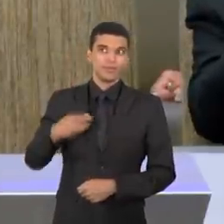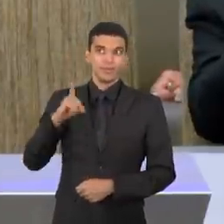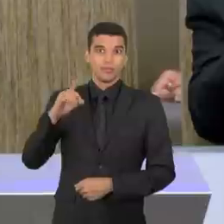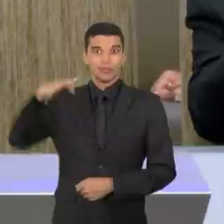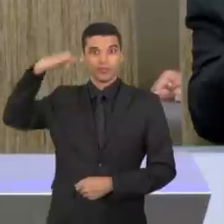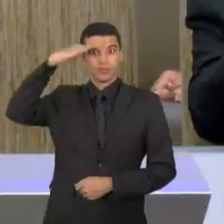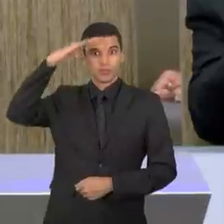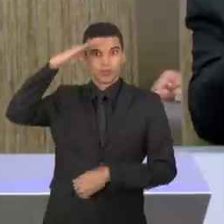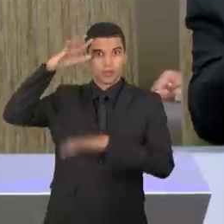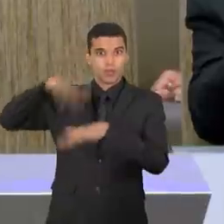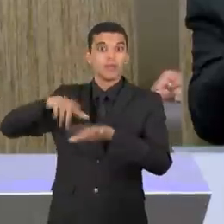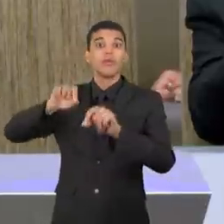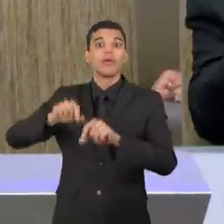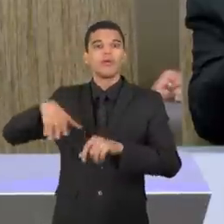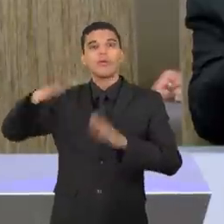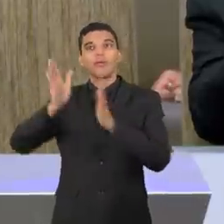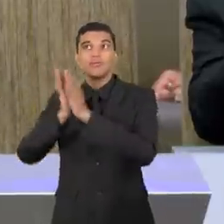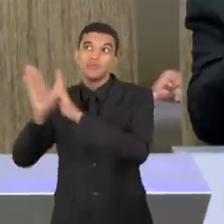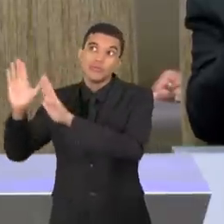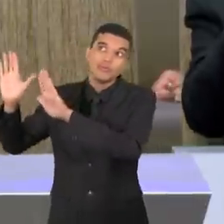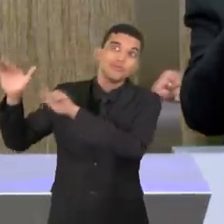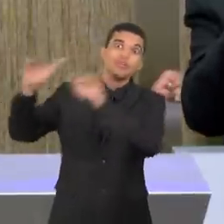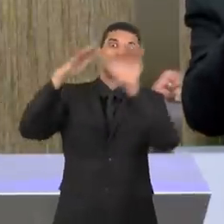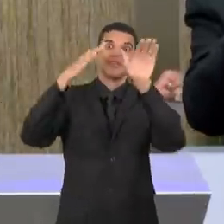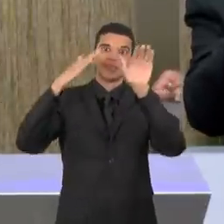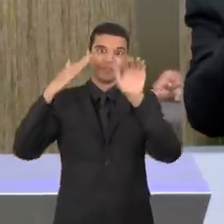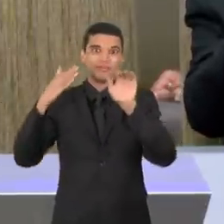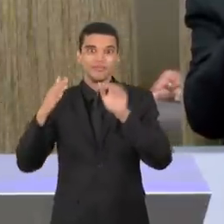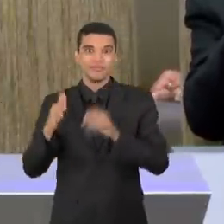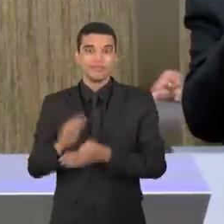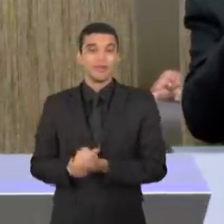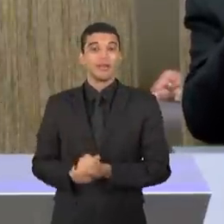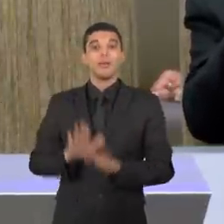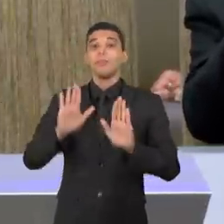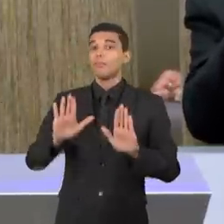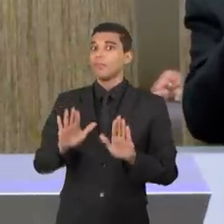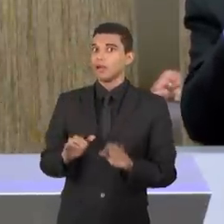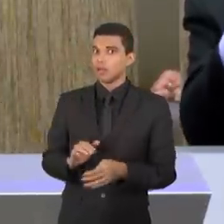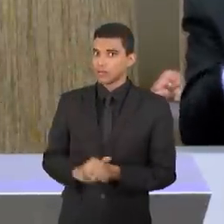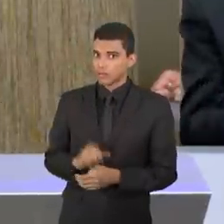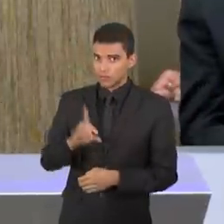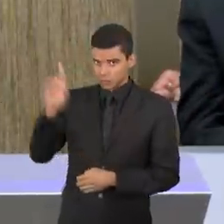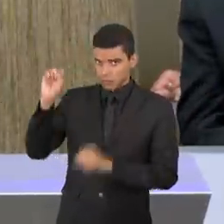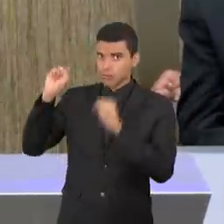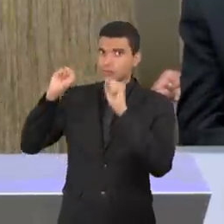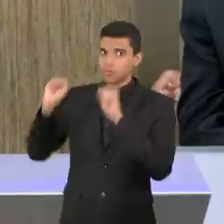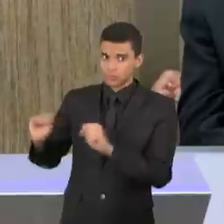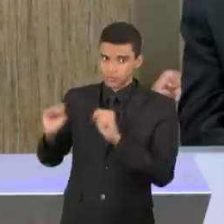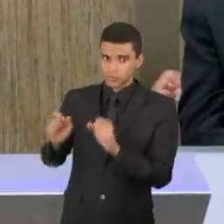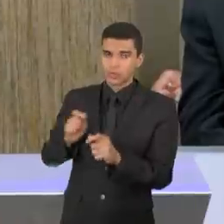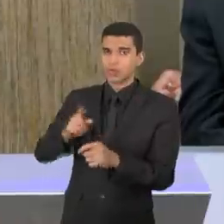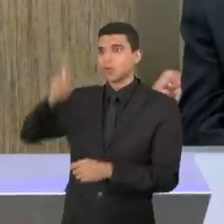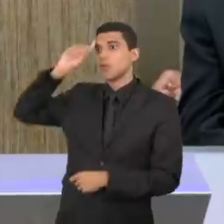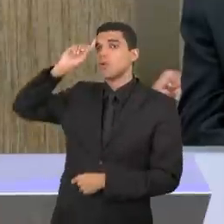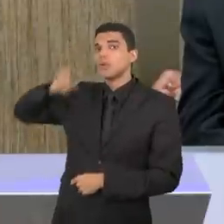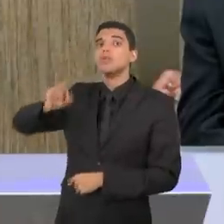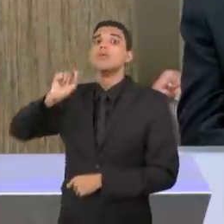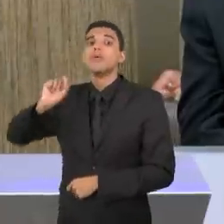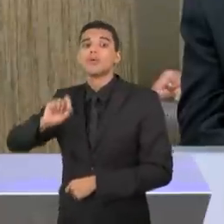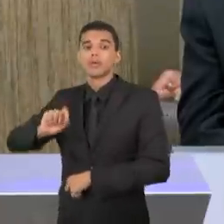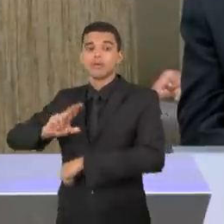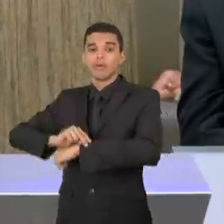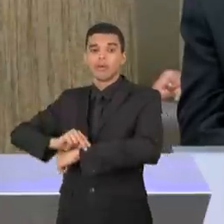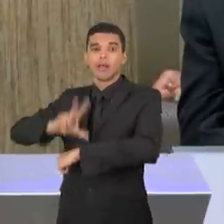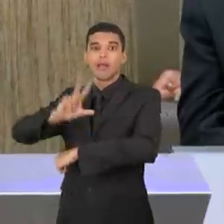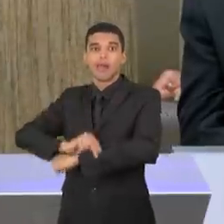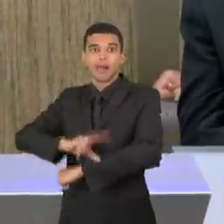ele não quer usar, ele usa gafanhoto, formiga, o vento, o mar, a natureza.